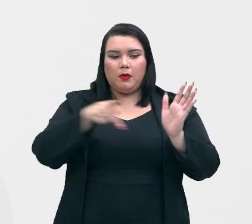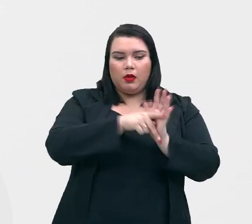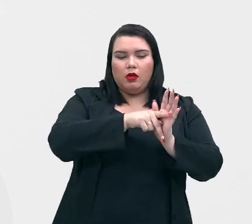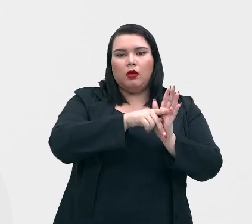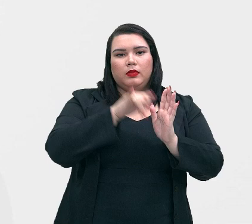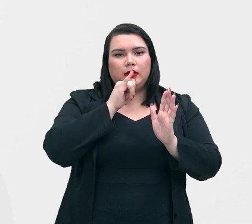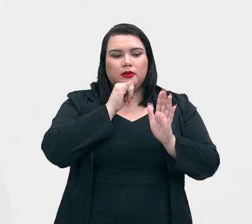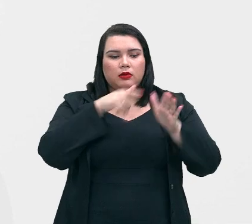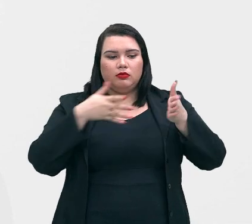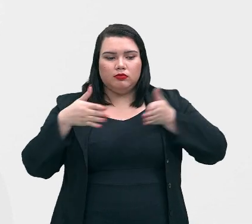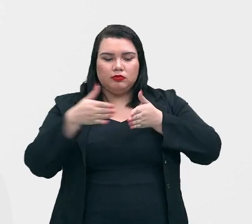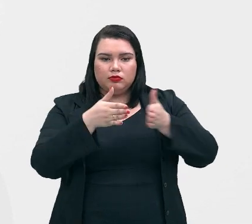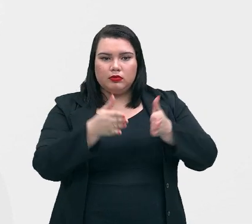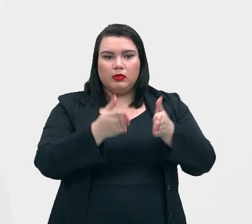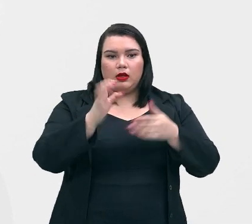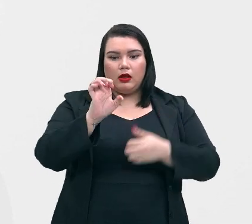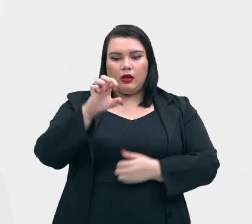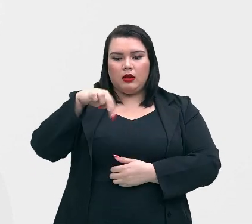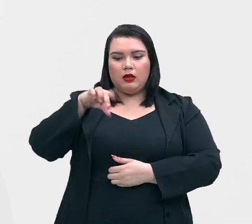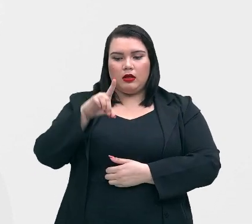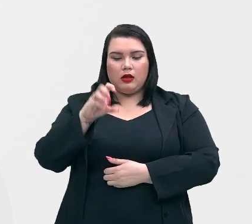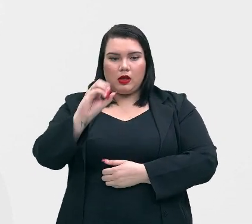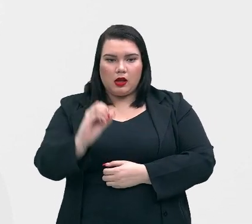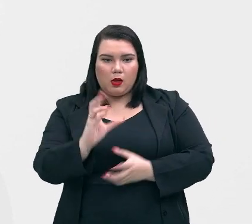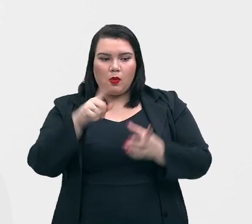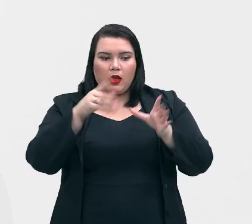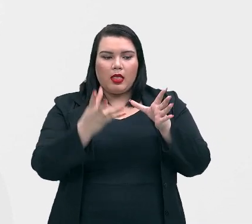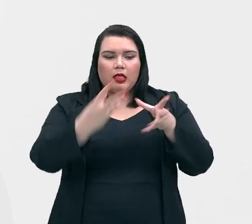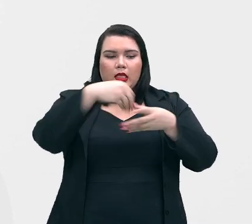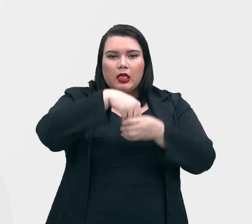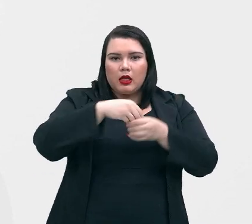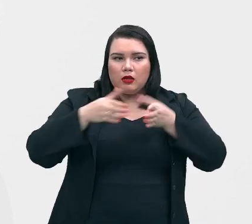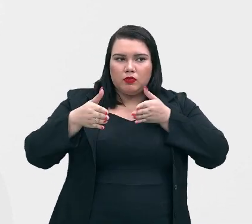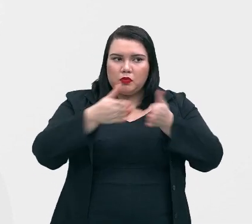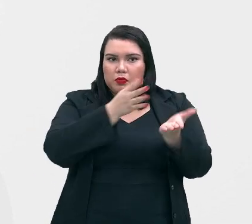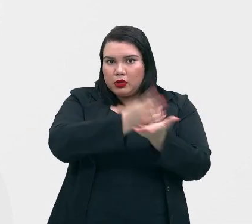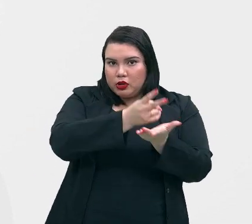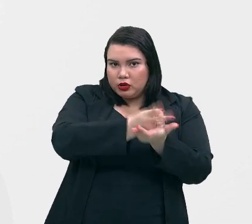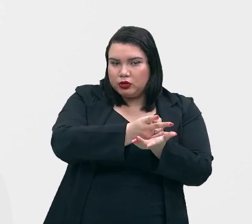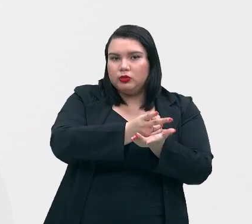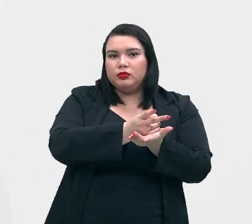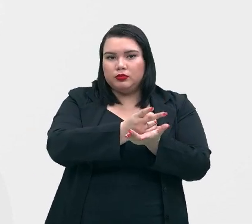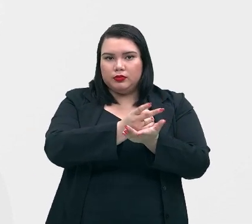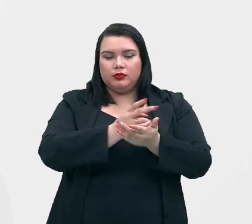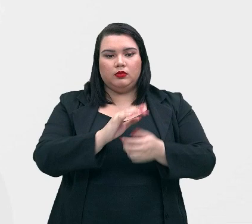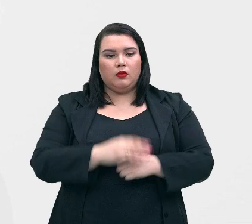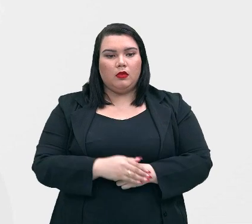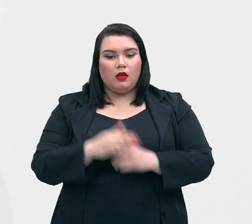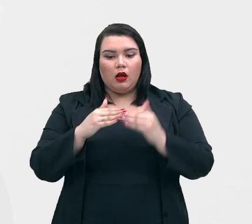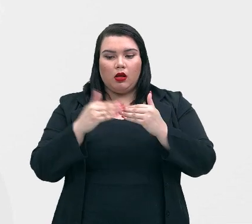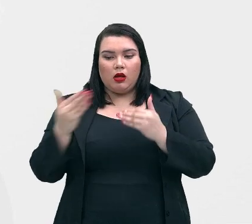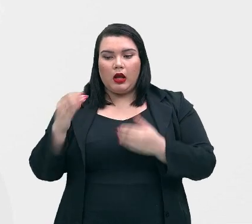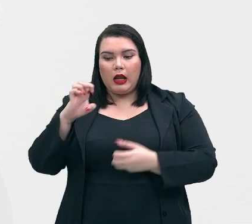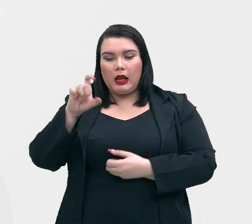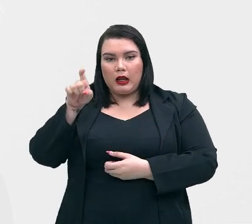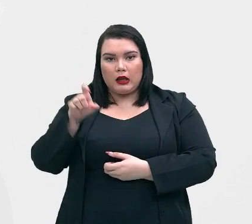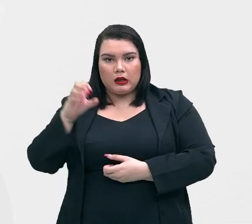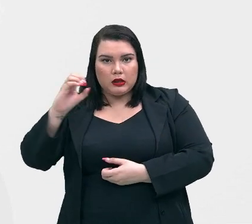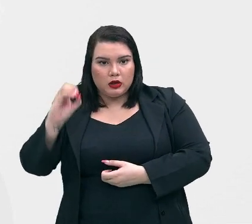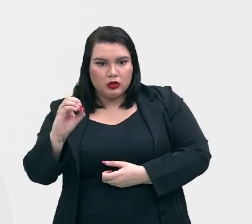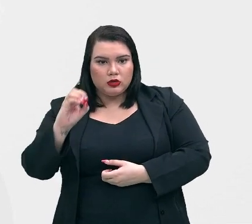dentro, né? O endo significa dentro, tá? Então, ele vai ficar ali entre o rio mesmo. Já o exo, que